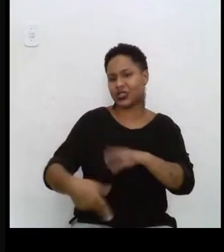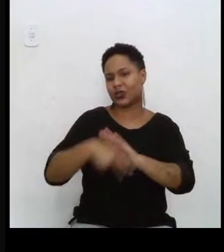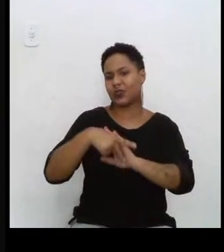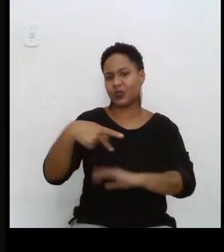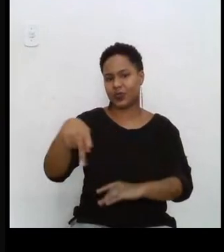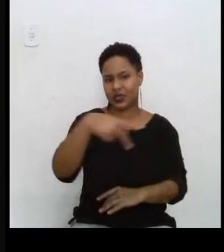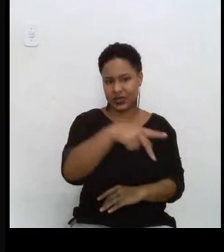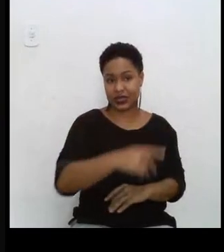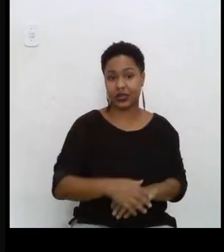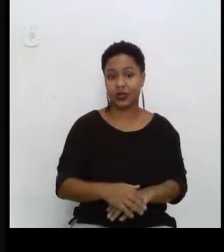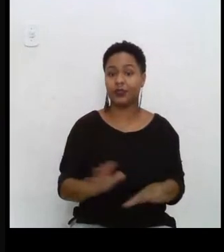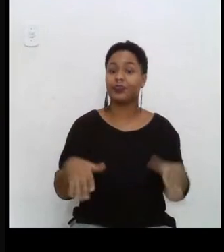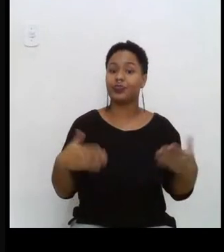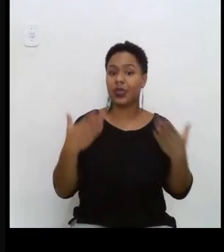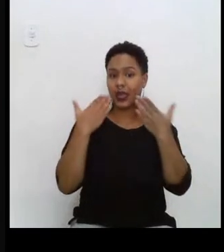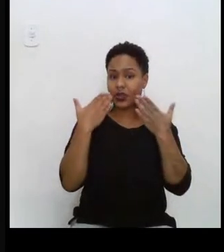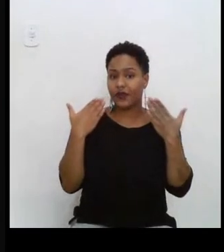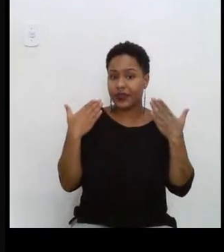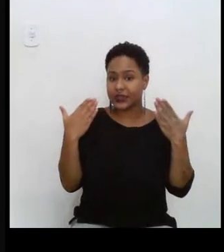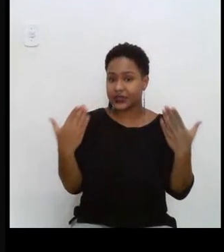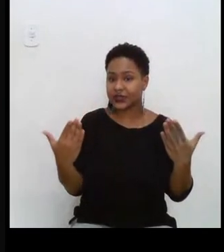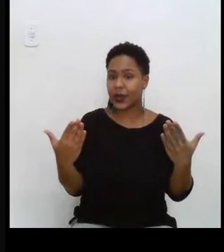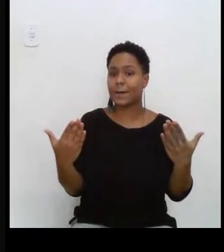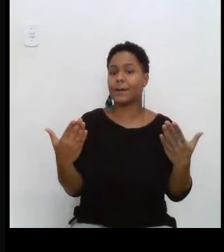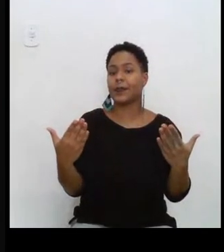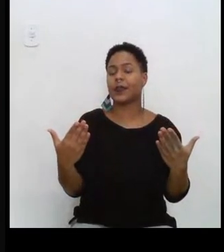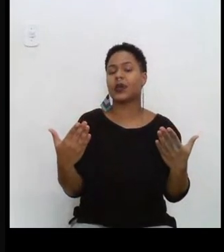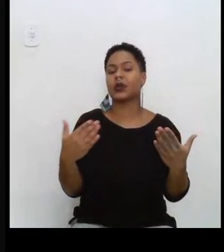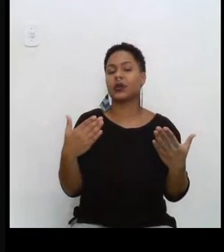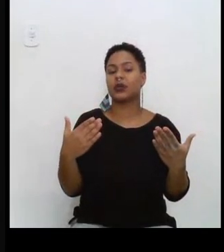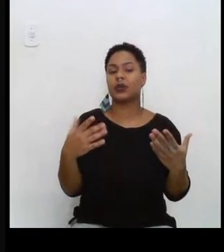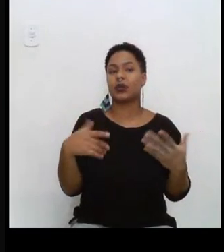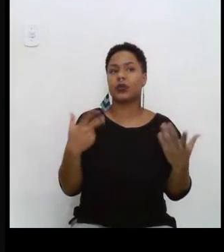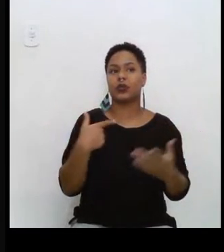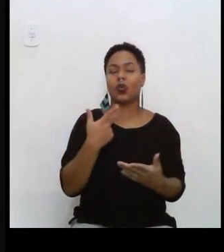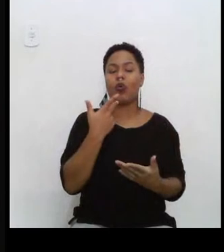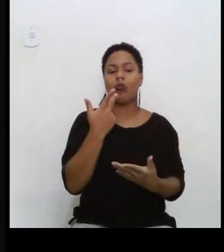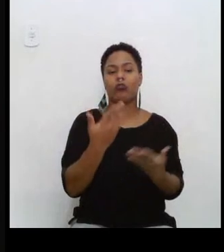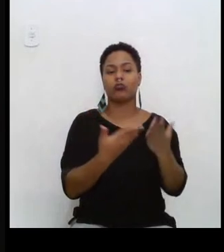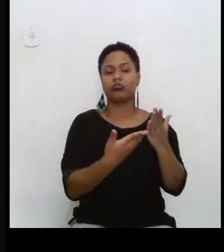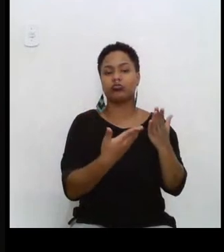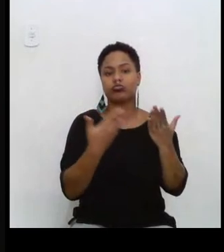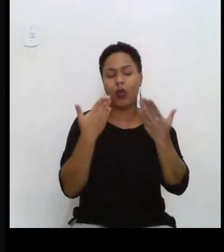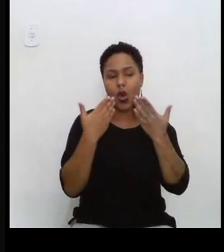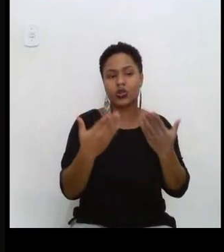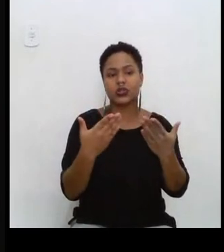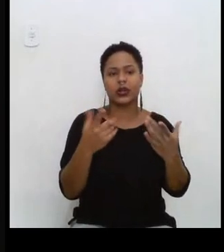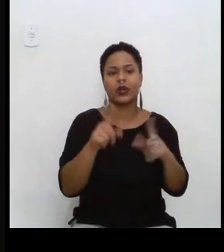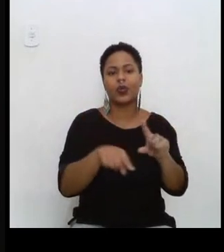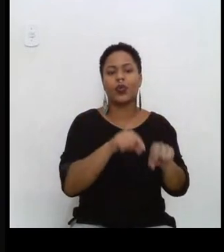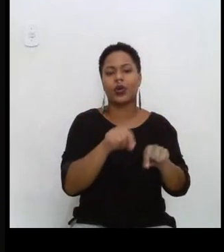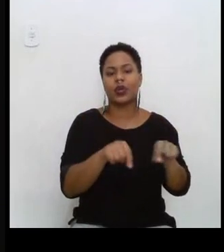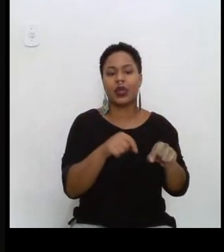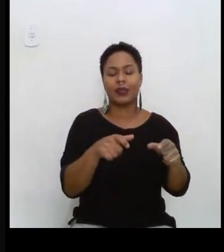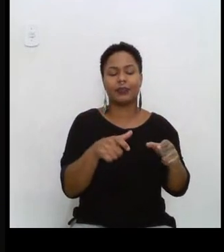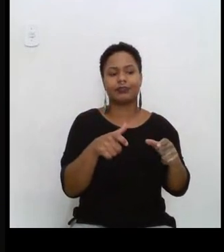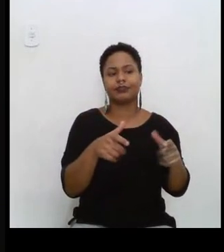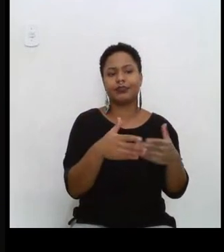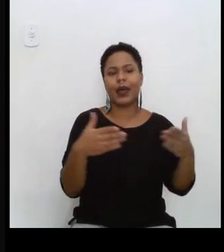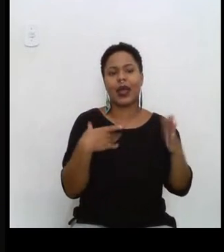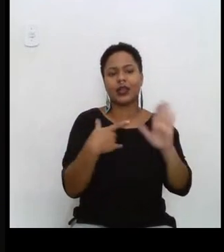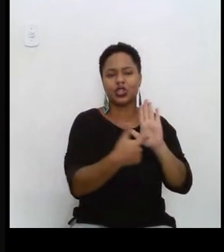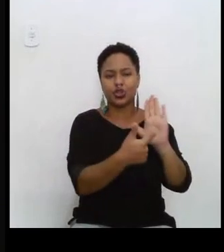Salon n parte de superfícies não dessa semana diariamente tem